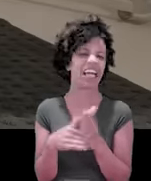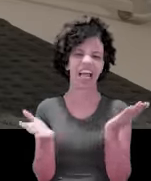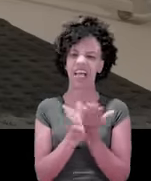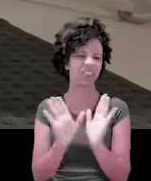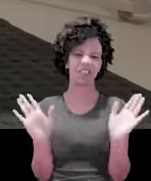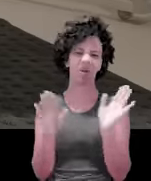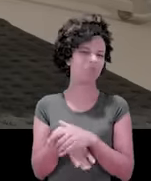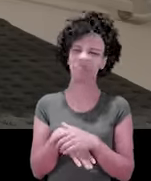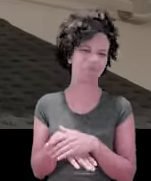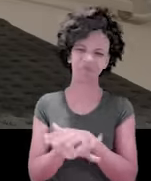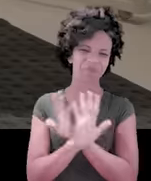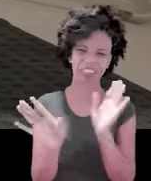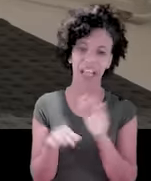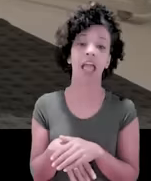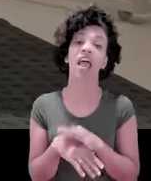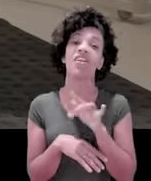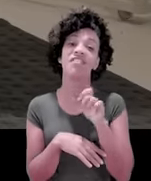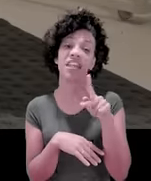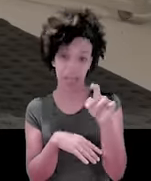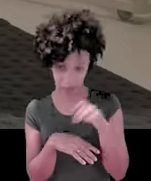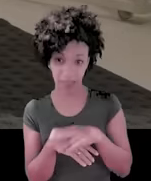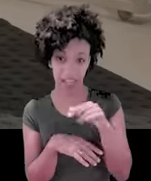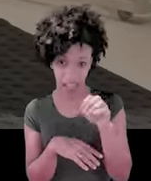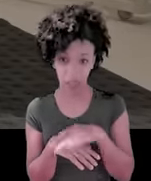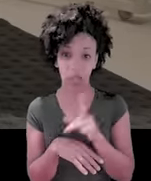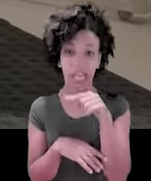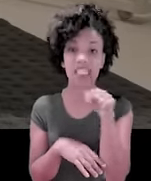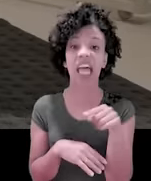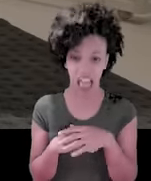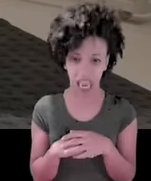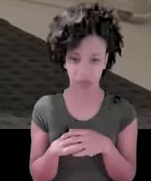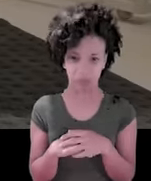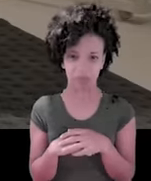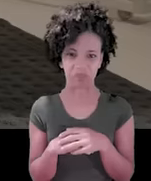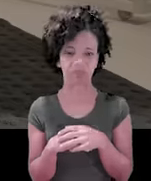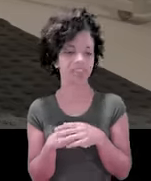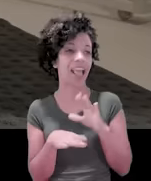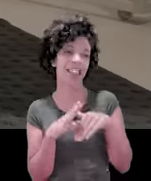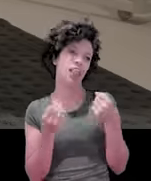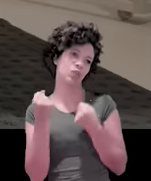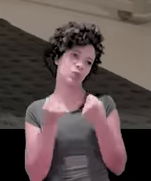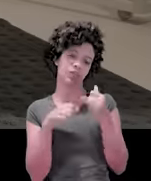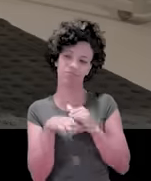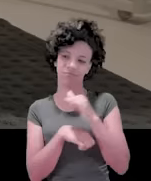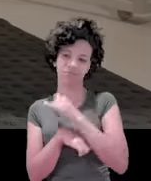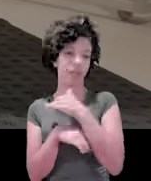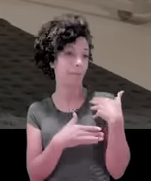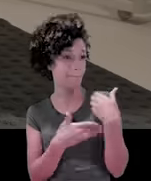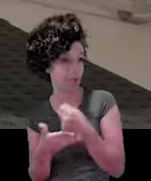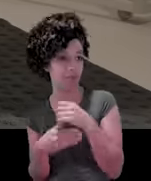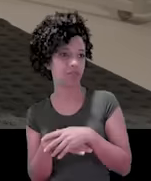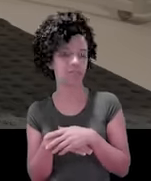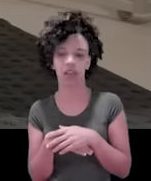cancela ele que vai aí Felipe Neto cancela tá dentro do carro vem buscar você não viu me